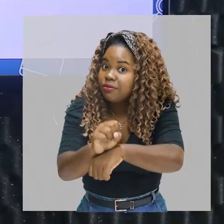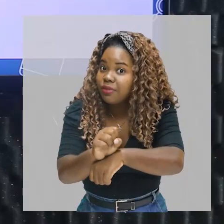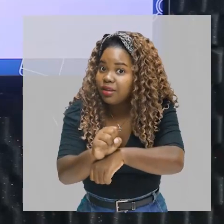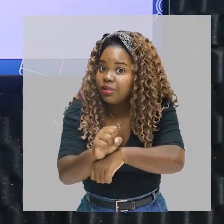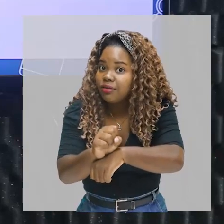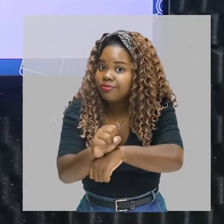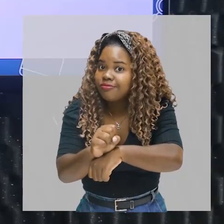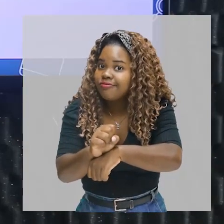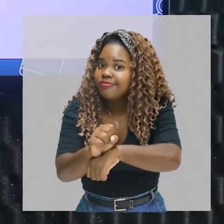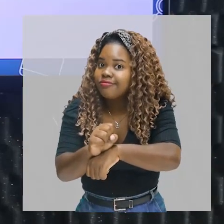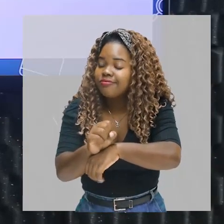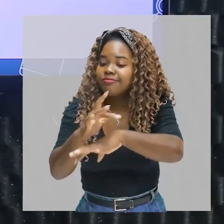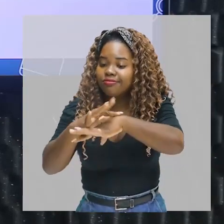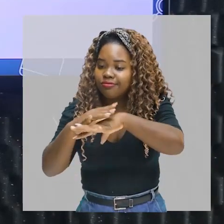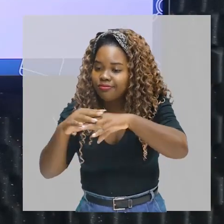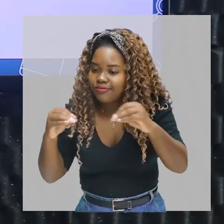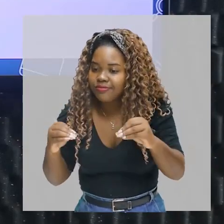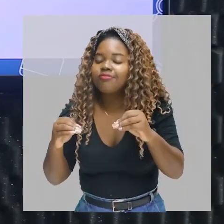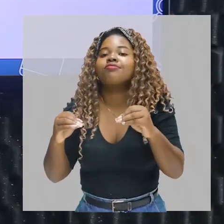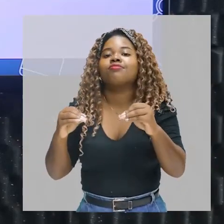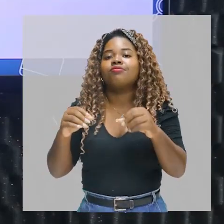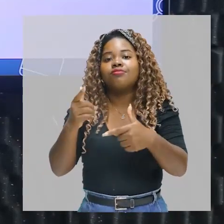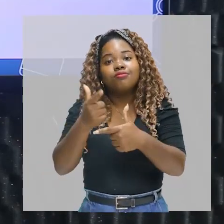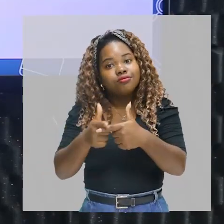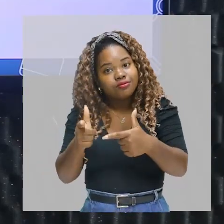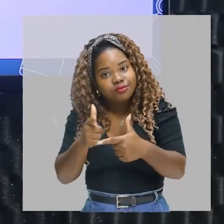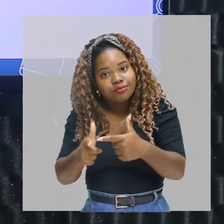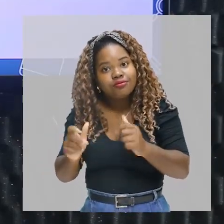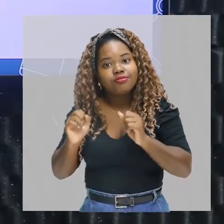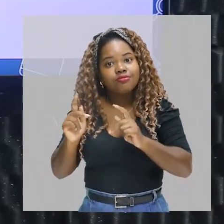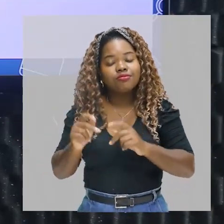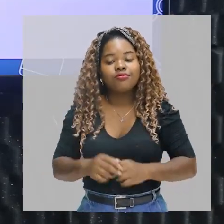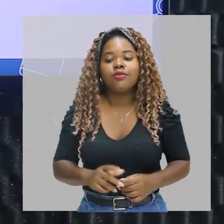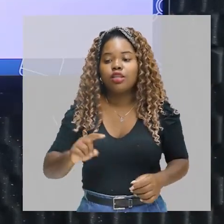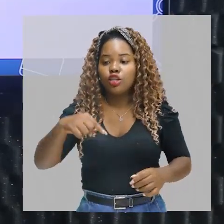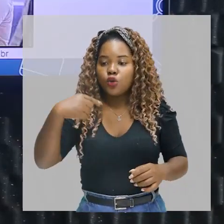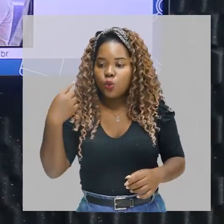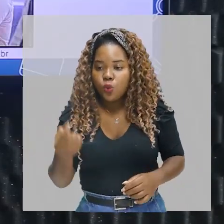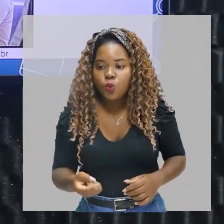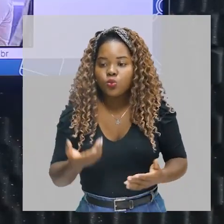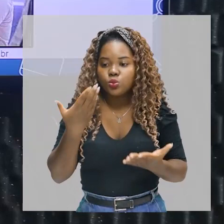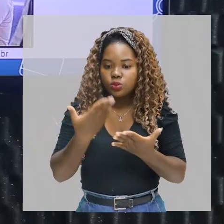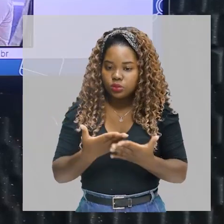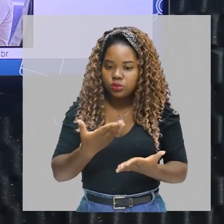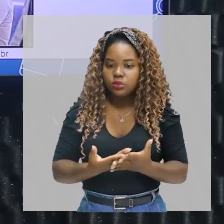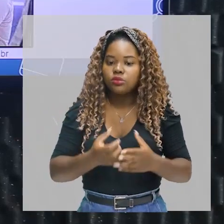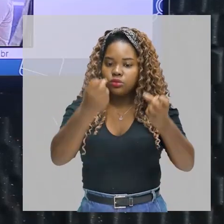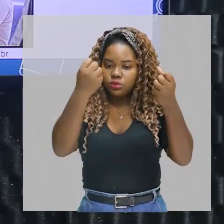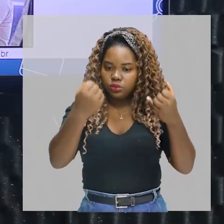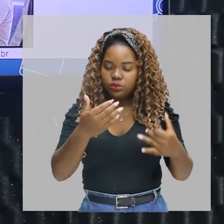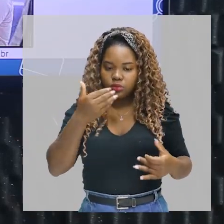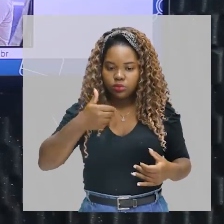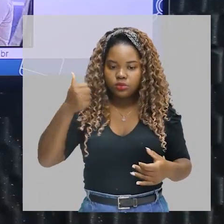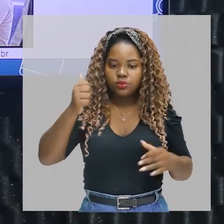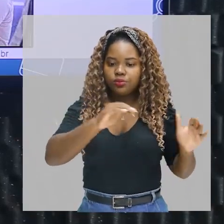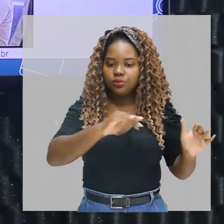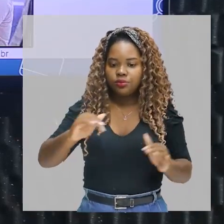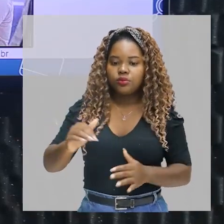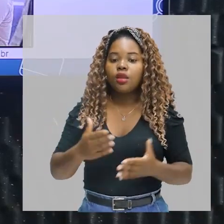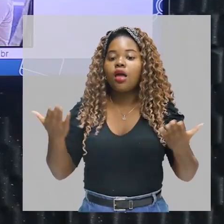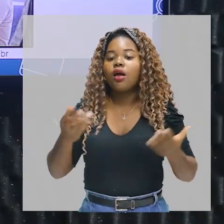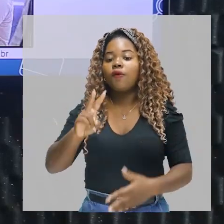tratar aquela lesão. Aí nós vamos ver na próxima aula o que acontece. Então, o princípio